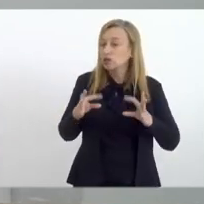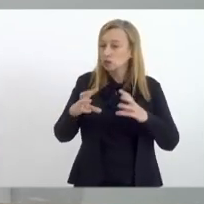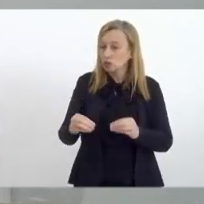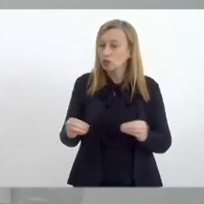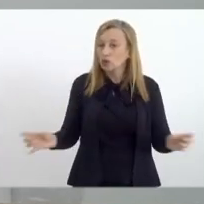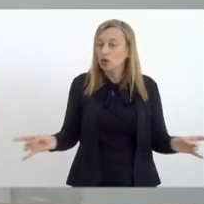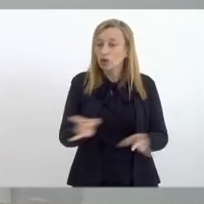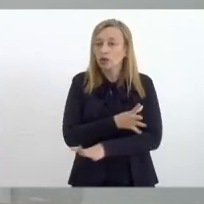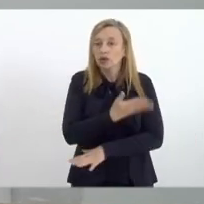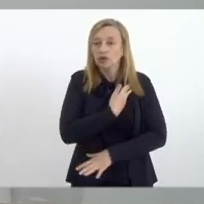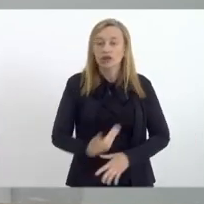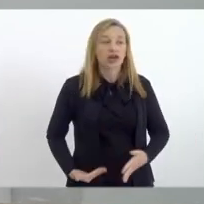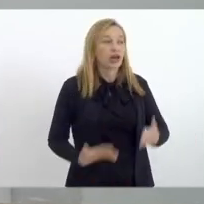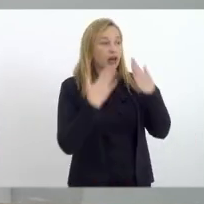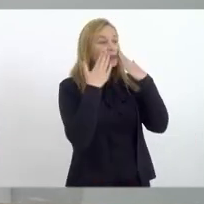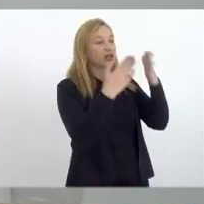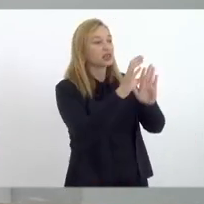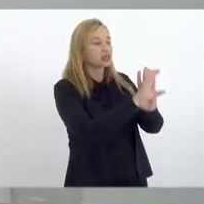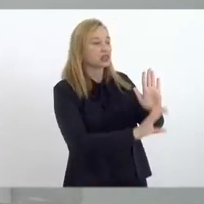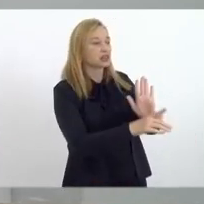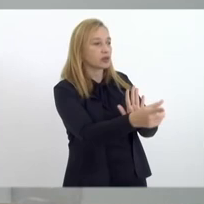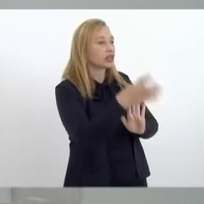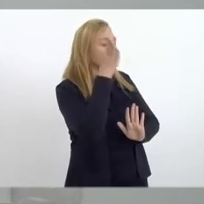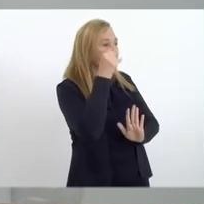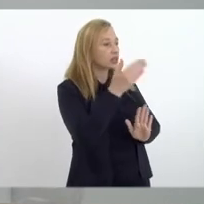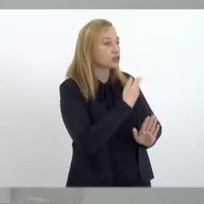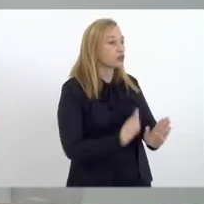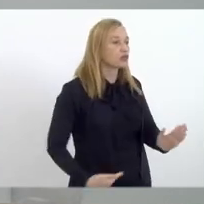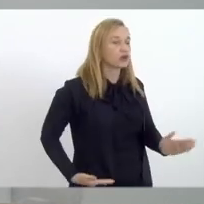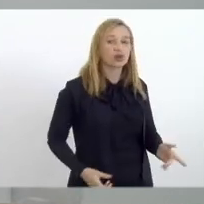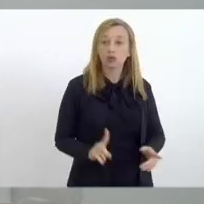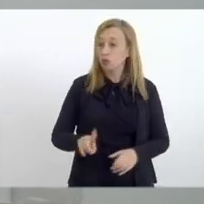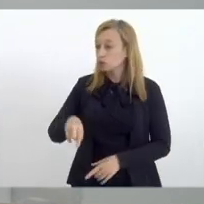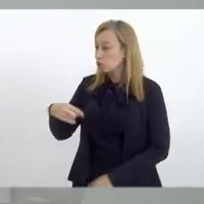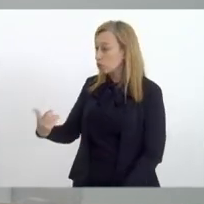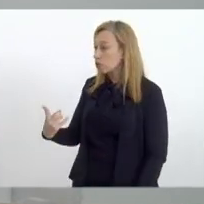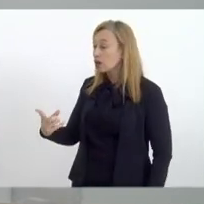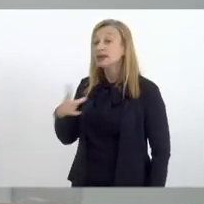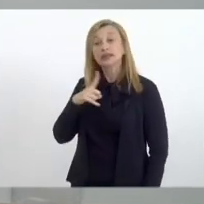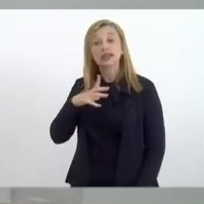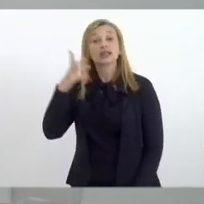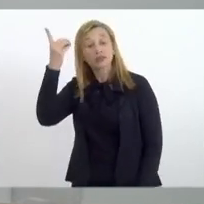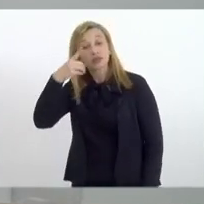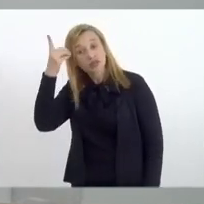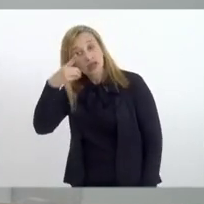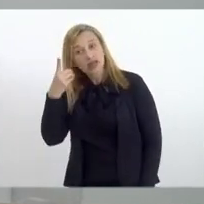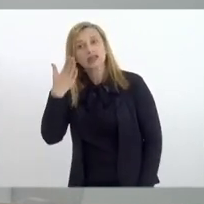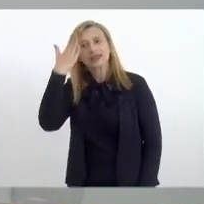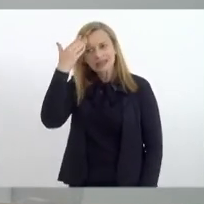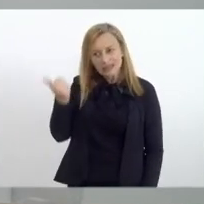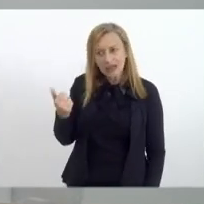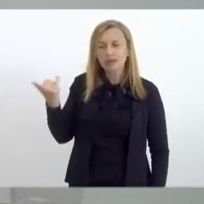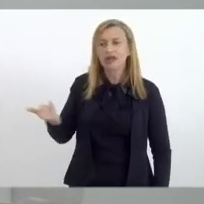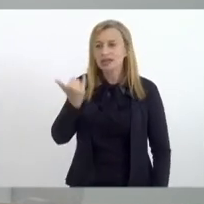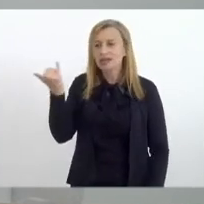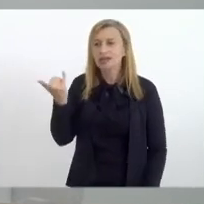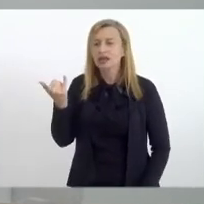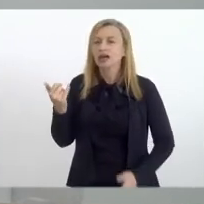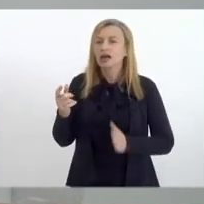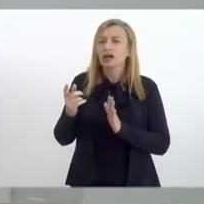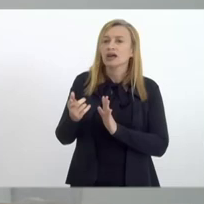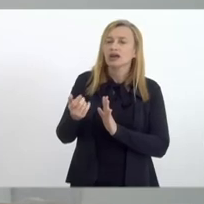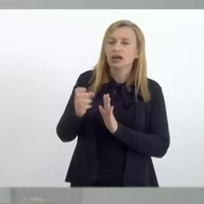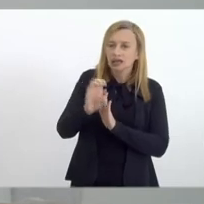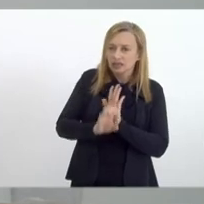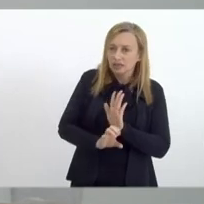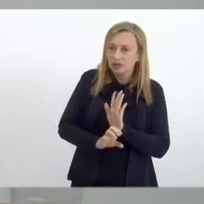olha, apresenta essas emendas aqui que são de interesse do governo. Por outro lado, também tem deputados que sabem que as emendas